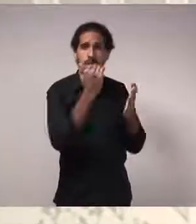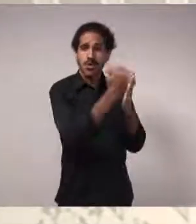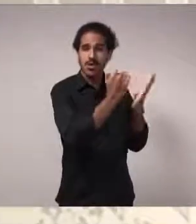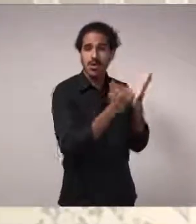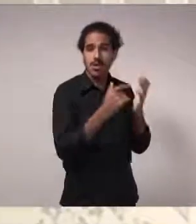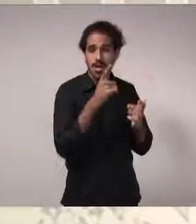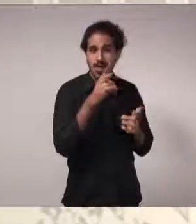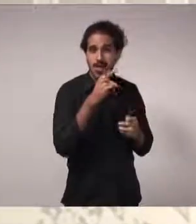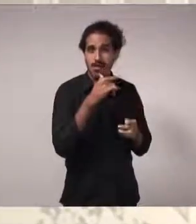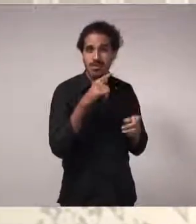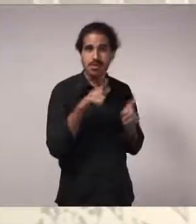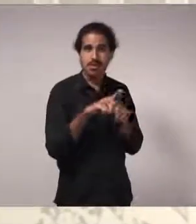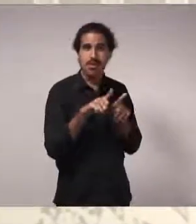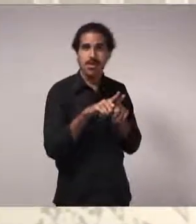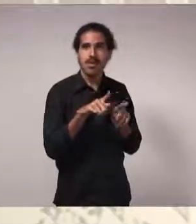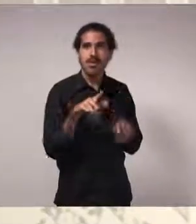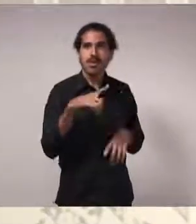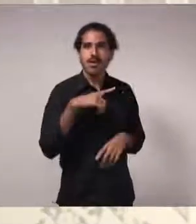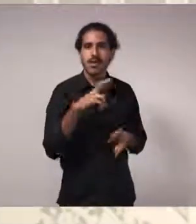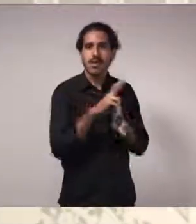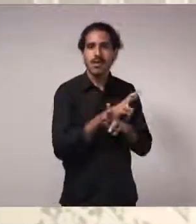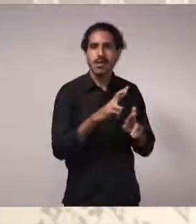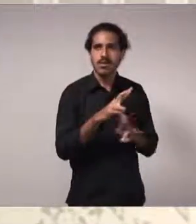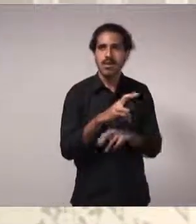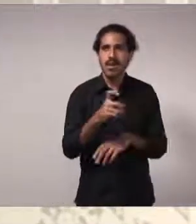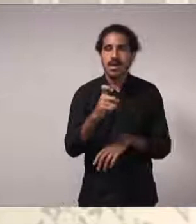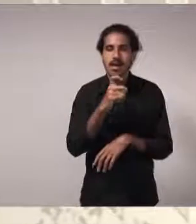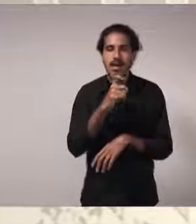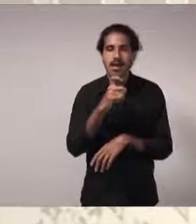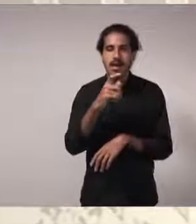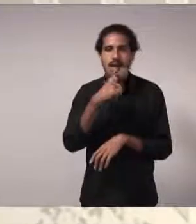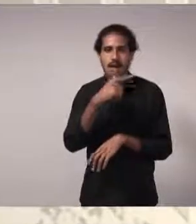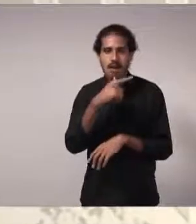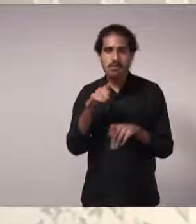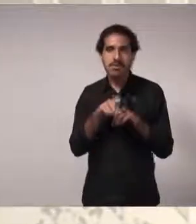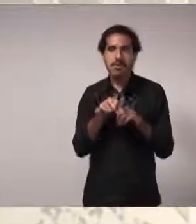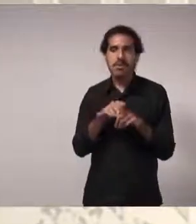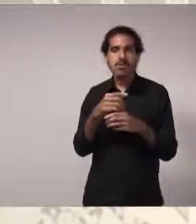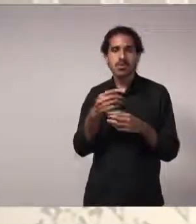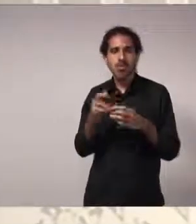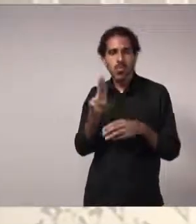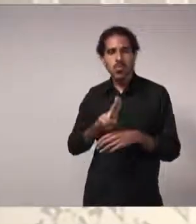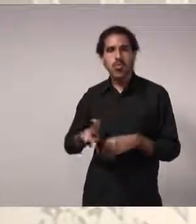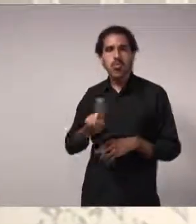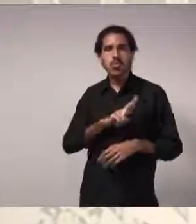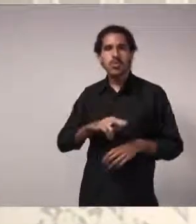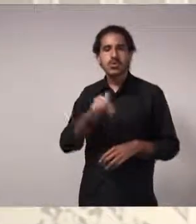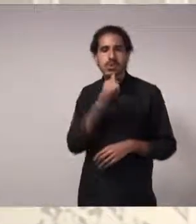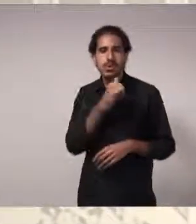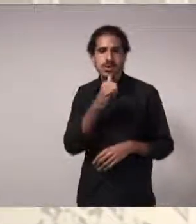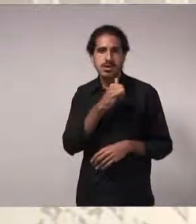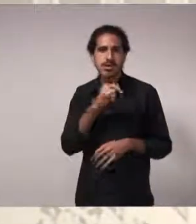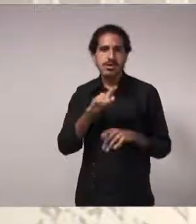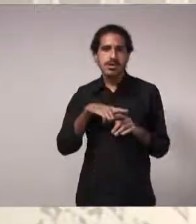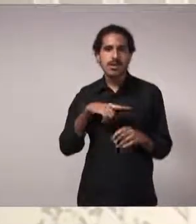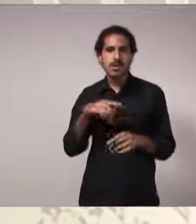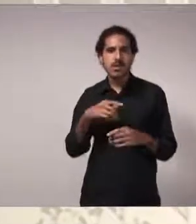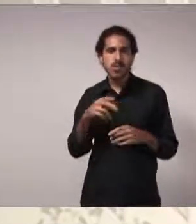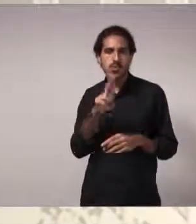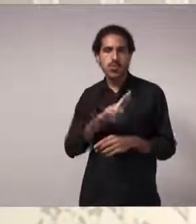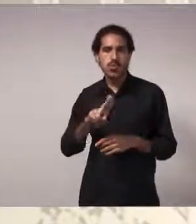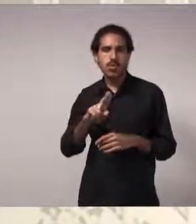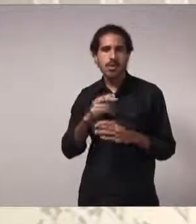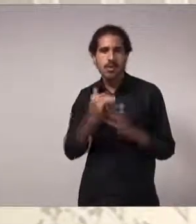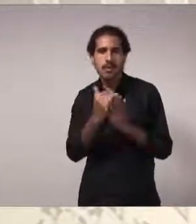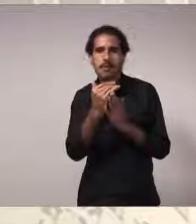ação também. Porque a central de água gelada, ela consome energia, e como é com o resfriamento por torre de arrefecimento, há um consumo muito grande de